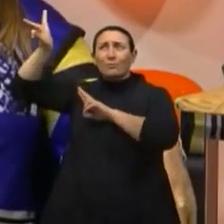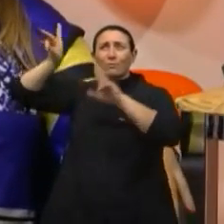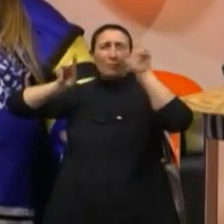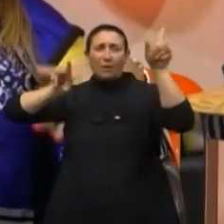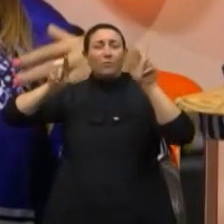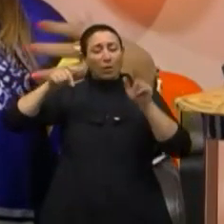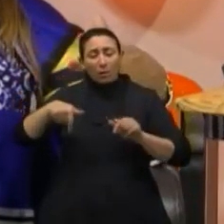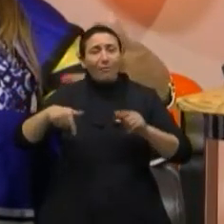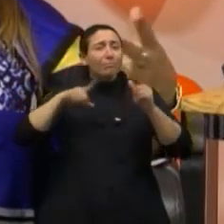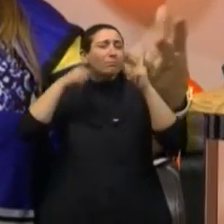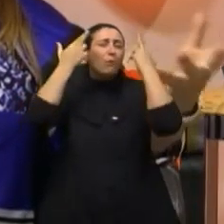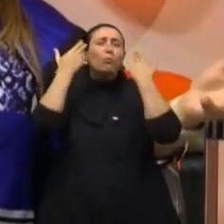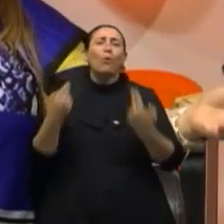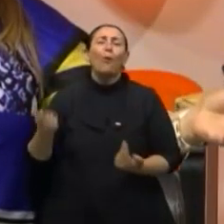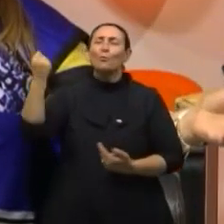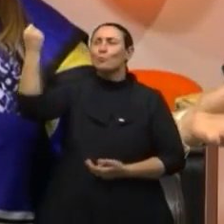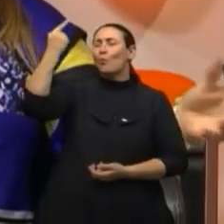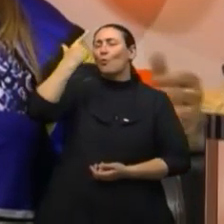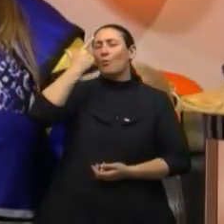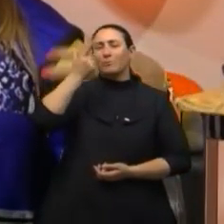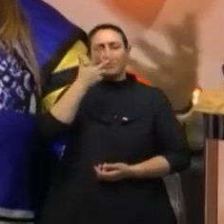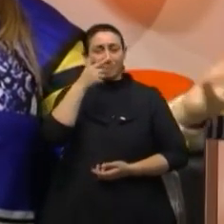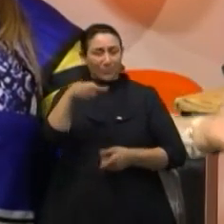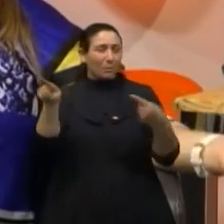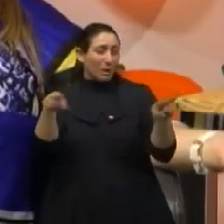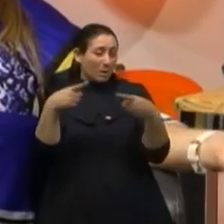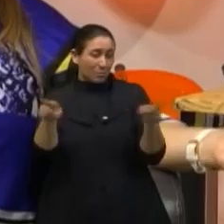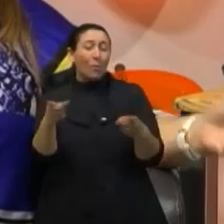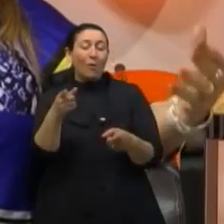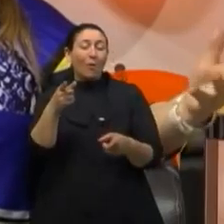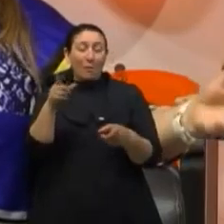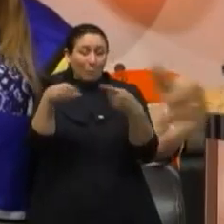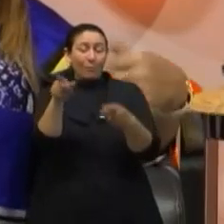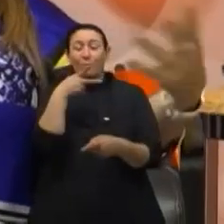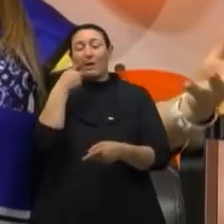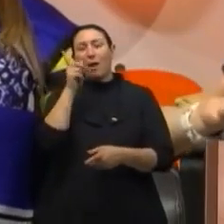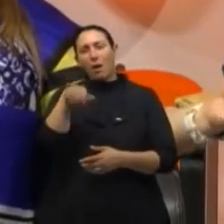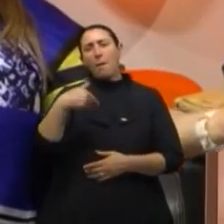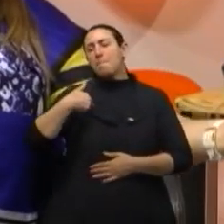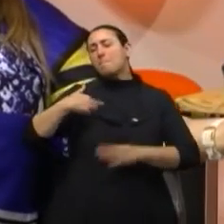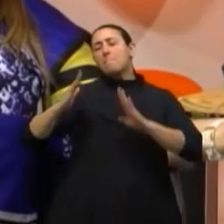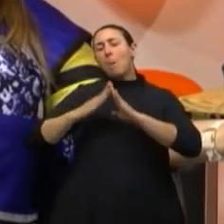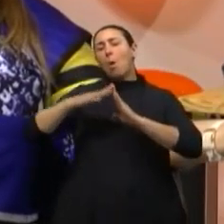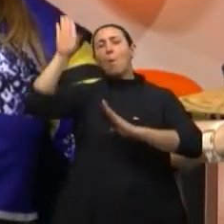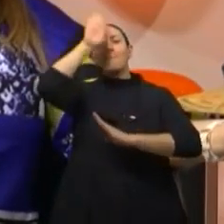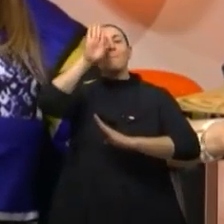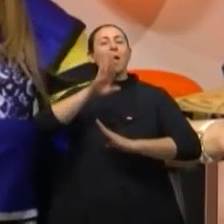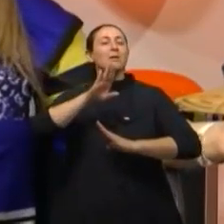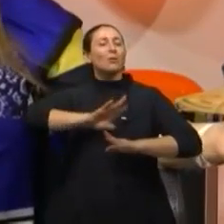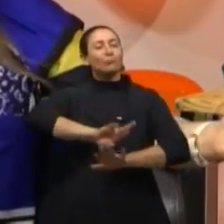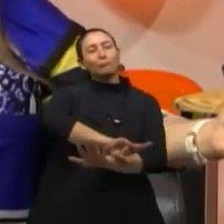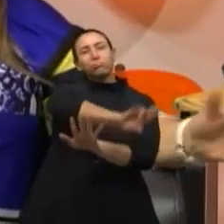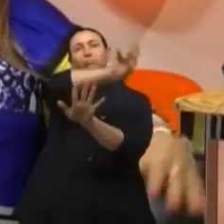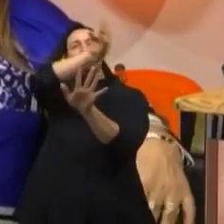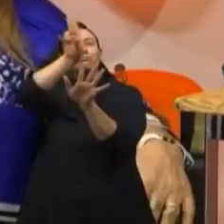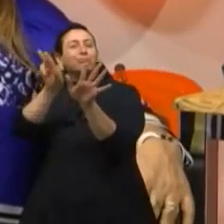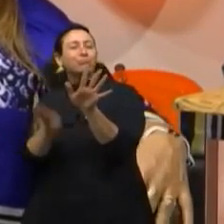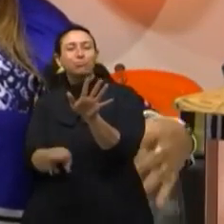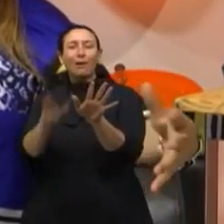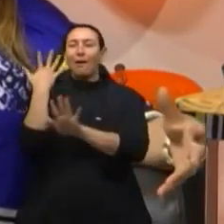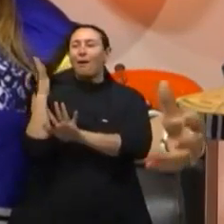né Além de a música que ela moro num país Tropical devia de ser cheio de vitamina D cheio de vitamina D